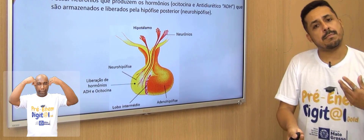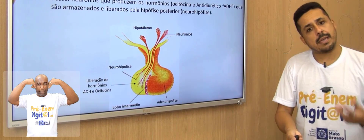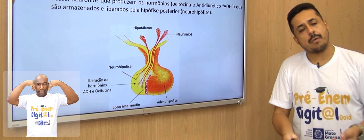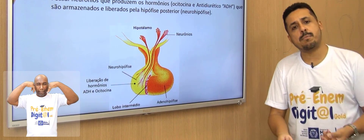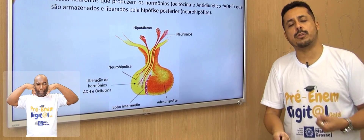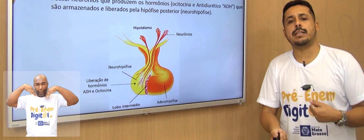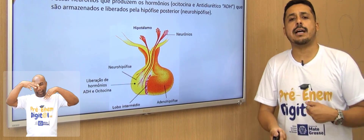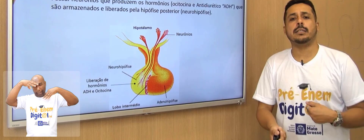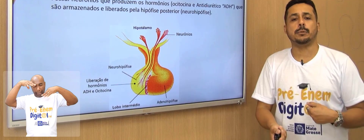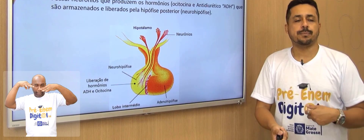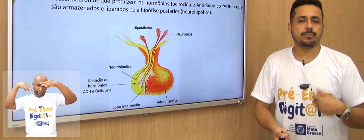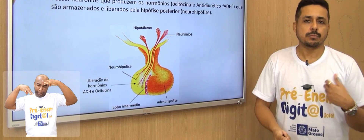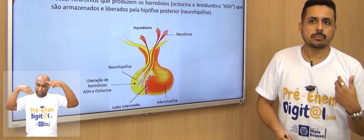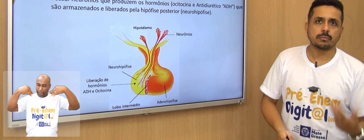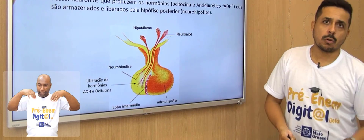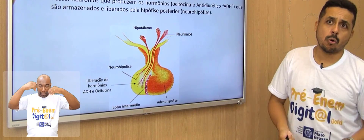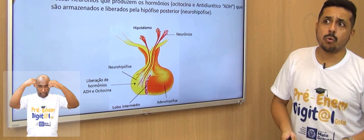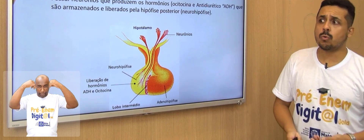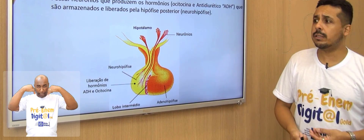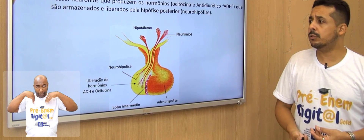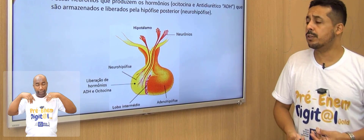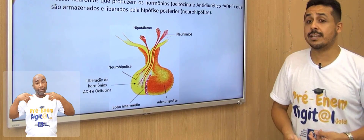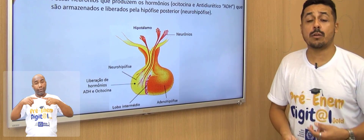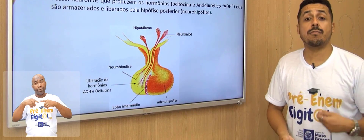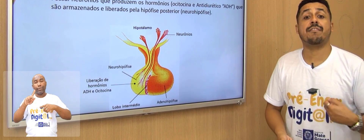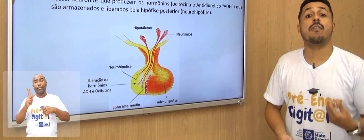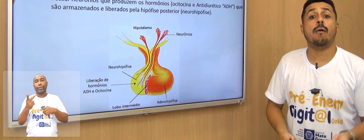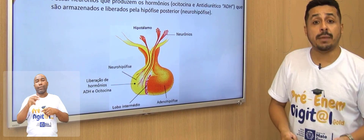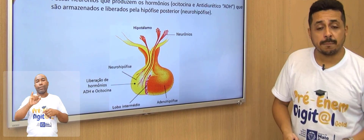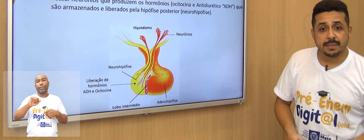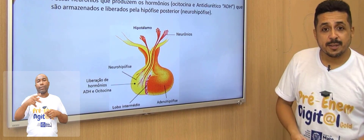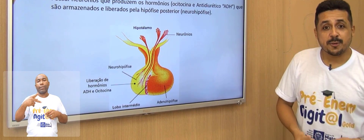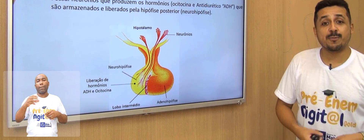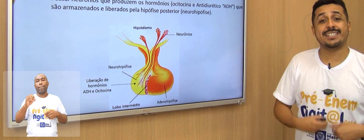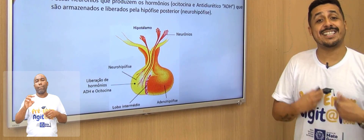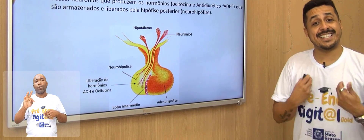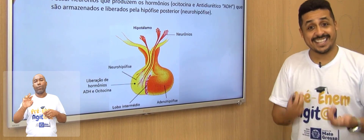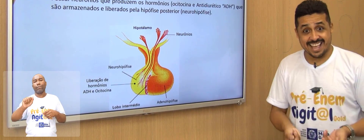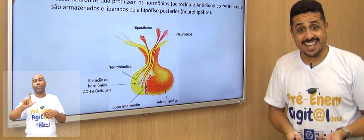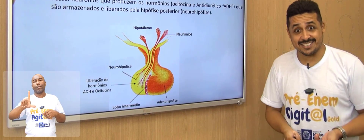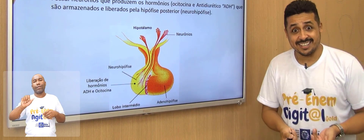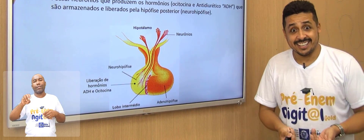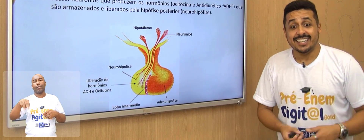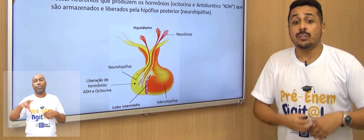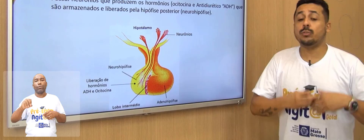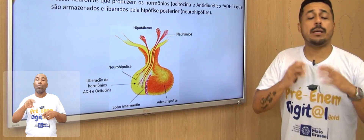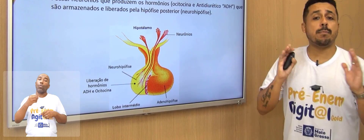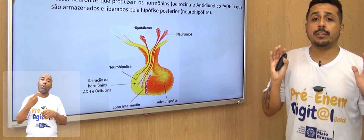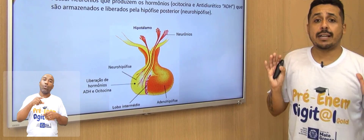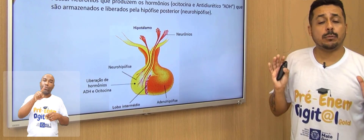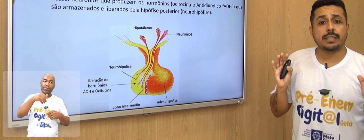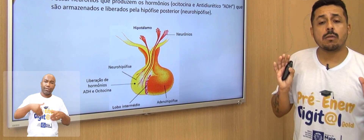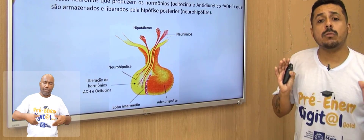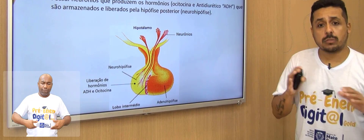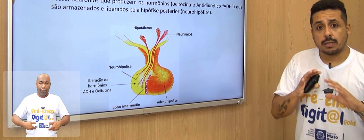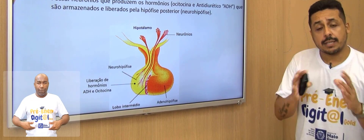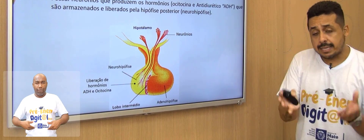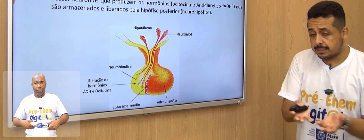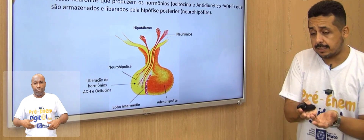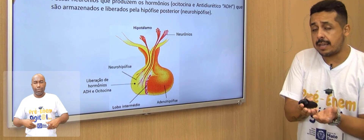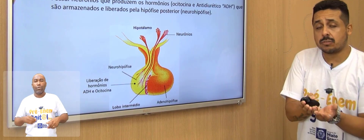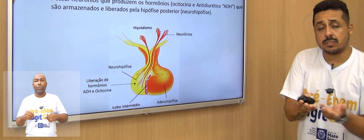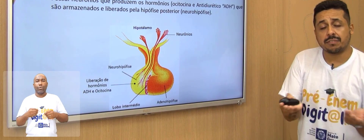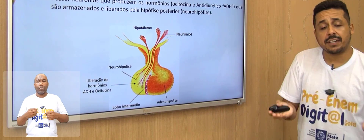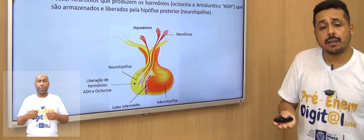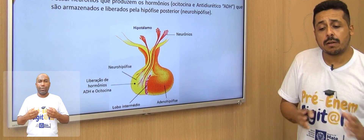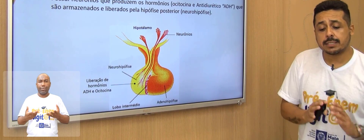calor, também é o hipotálamo. Ou quando você está com fome, com saciedade. Tudo é o hipotálamo quem controla.